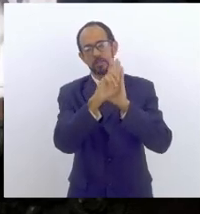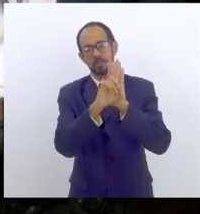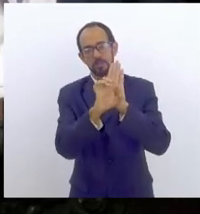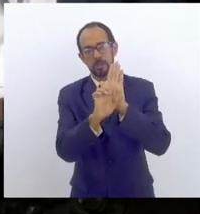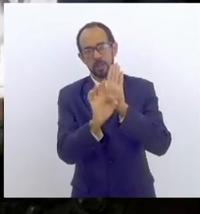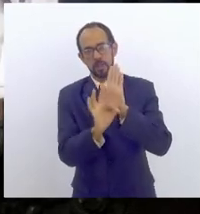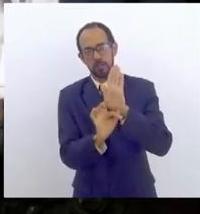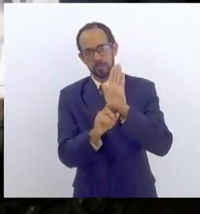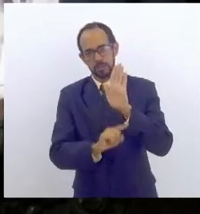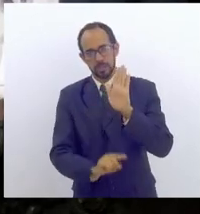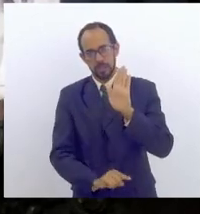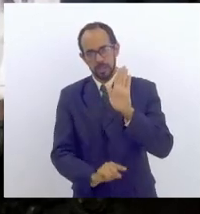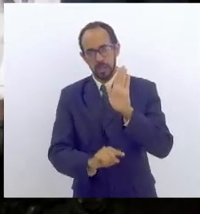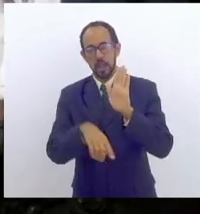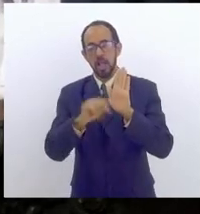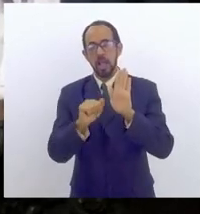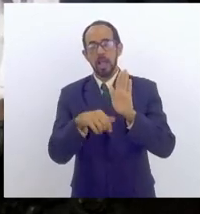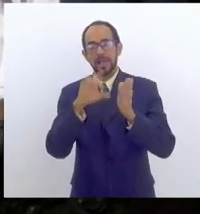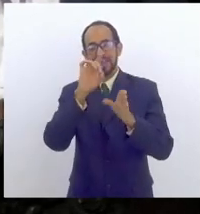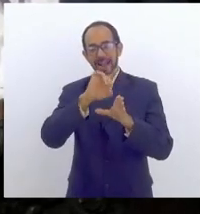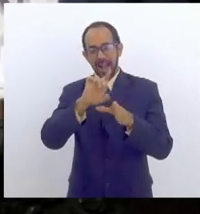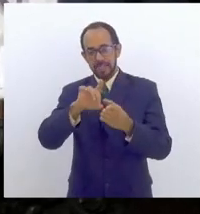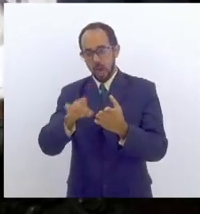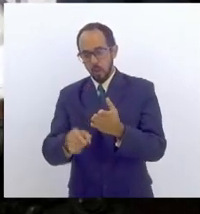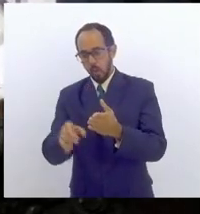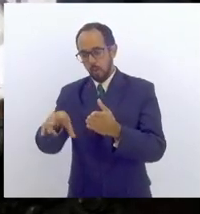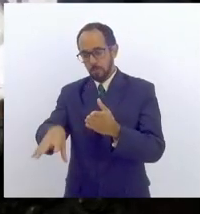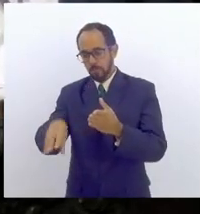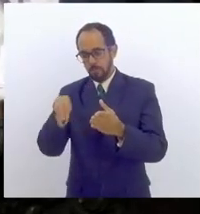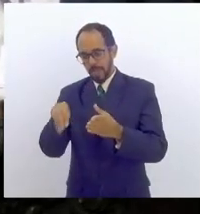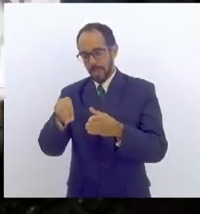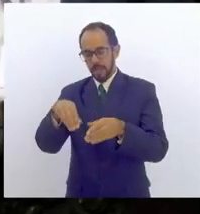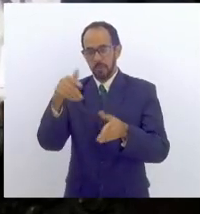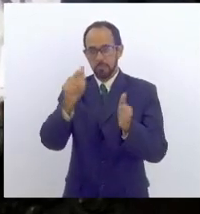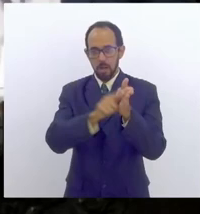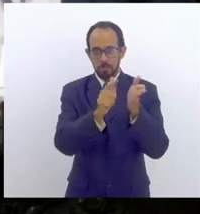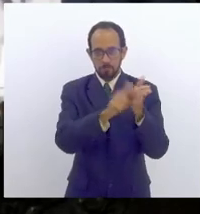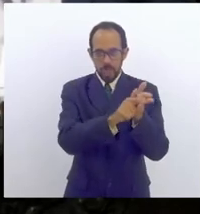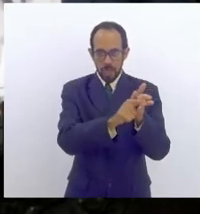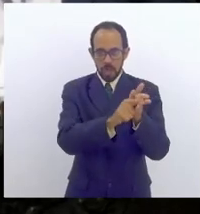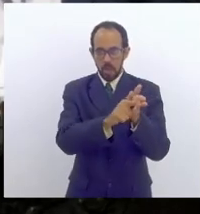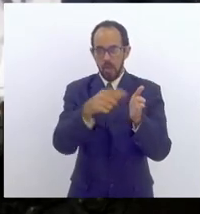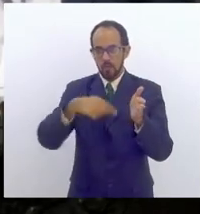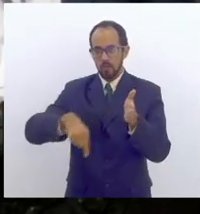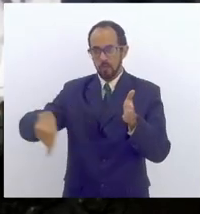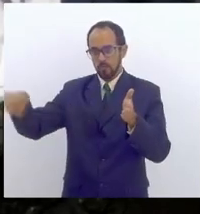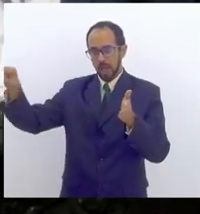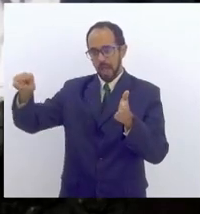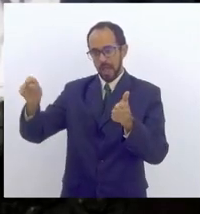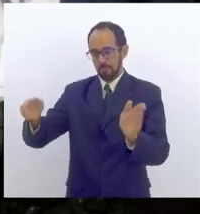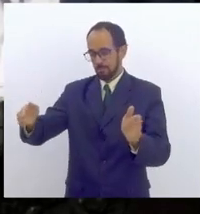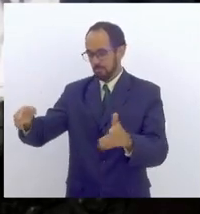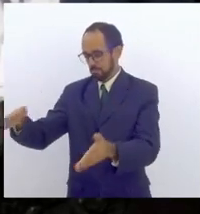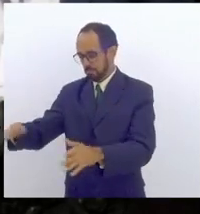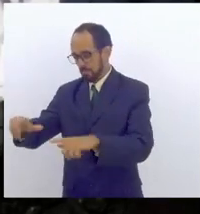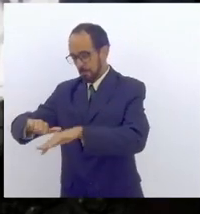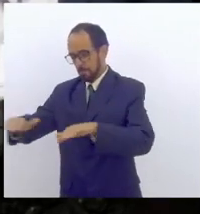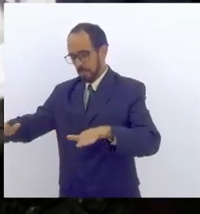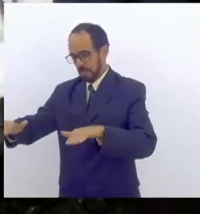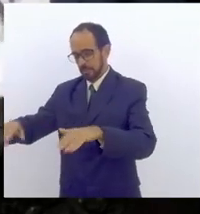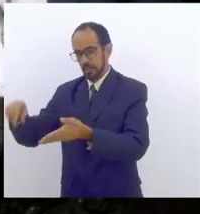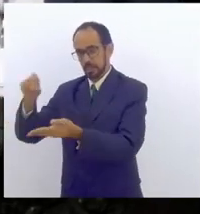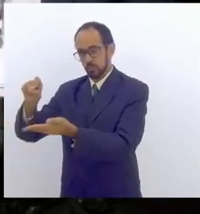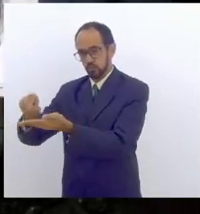aí cada um pega o envelope, pega a cédula, vai para a cabine, faz o